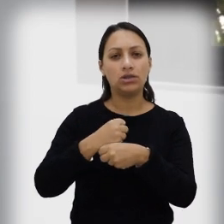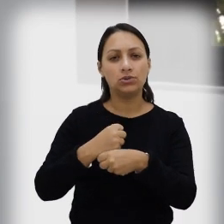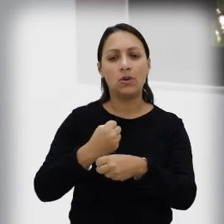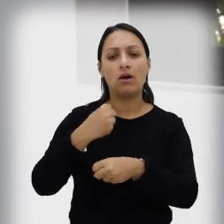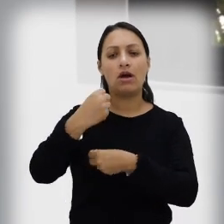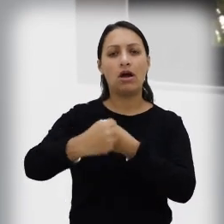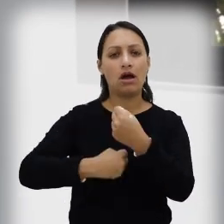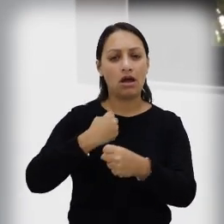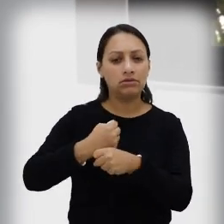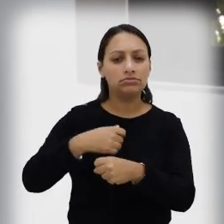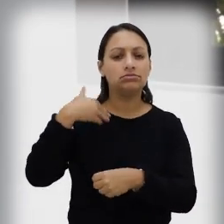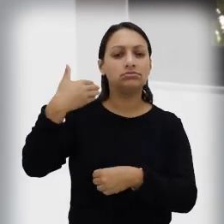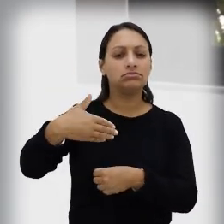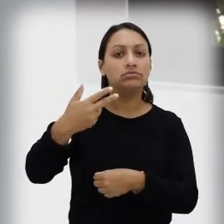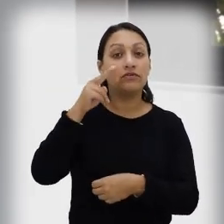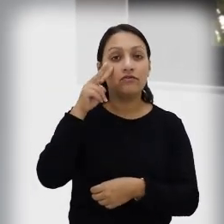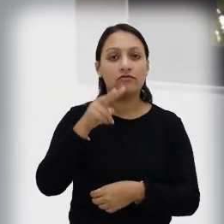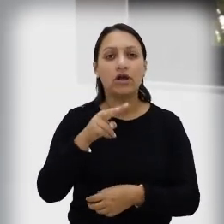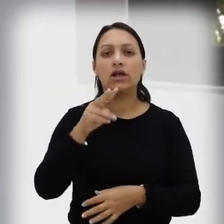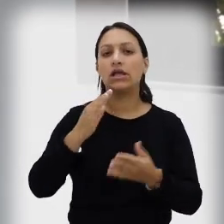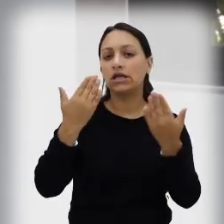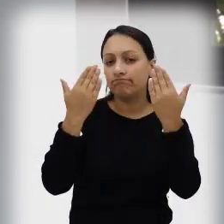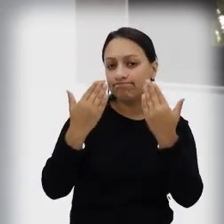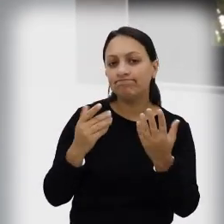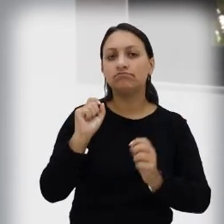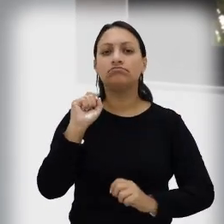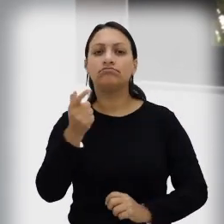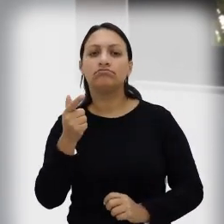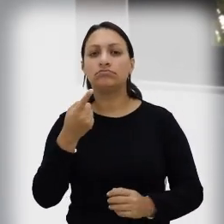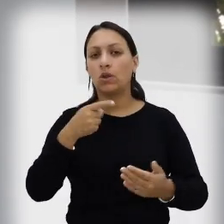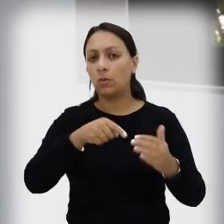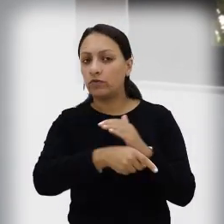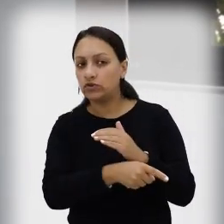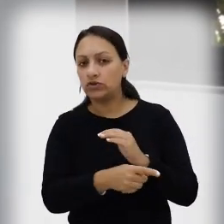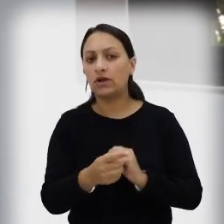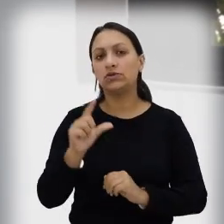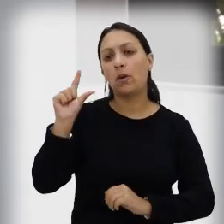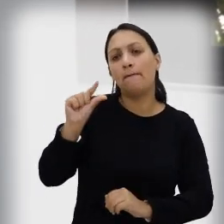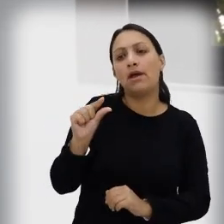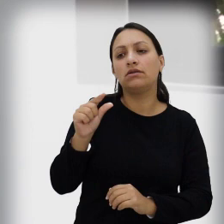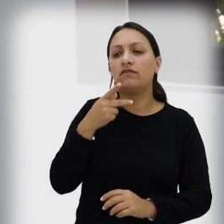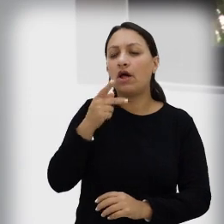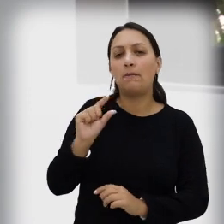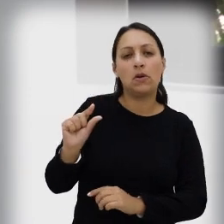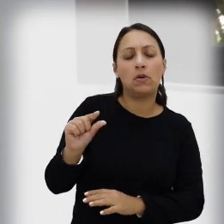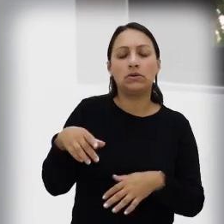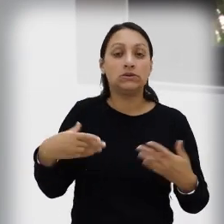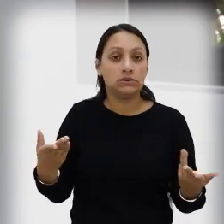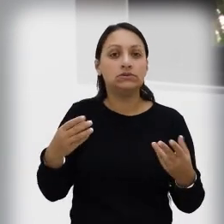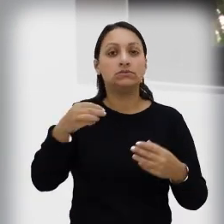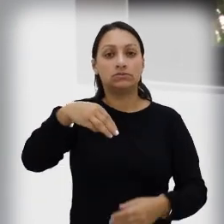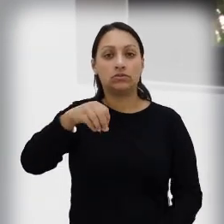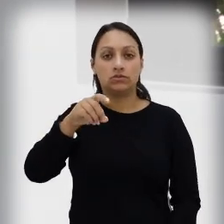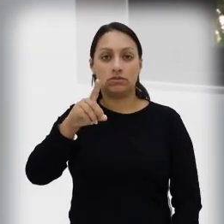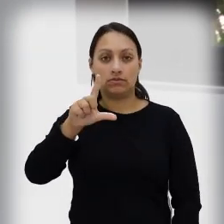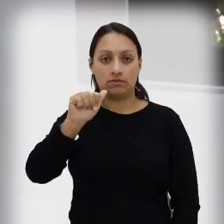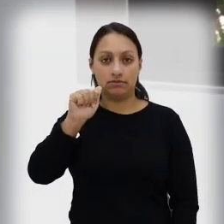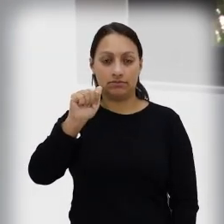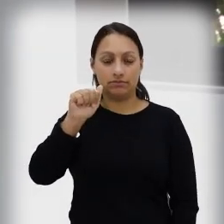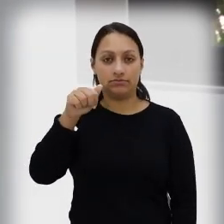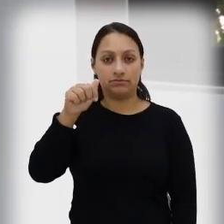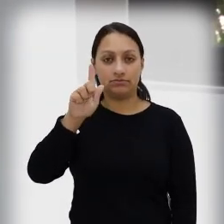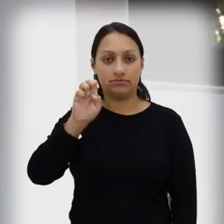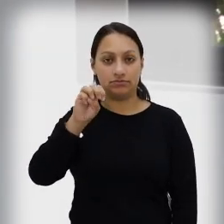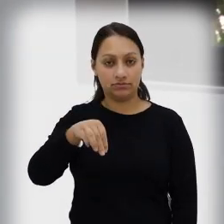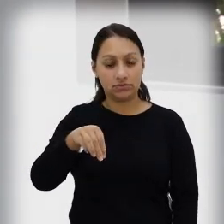mais profundidade ou menos profundidade. Né? Então, modelagem, a gente vai trabalhar nessa edição com uma sessão